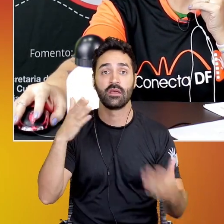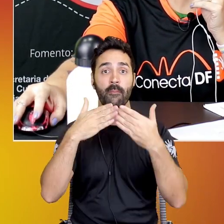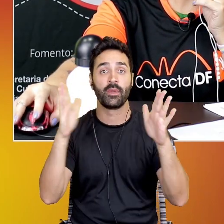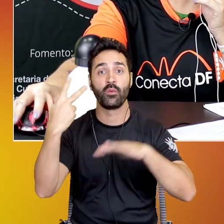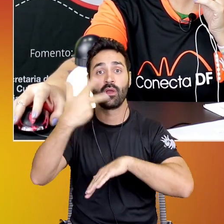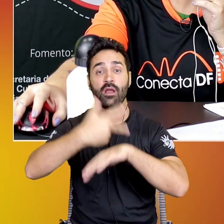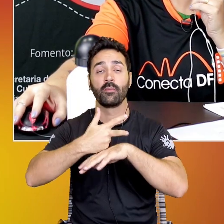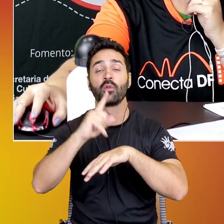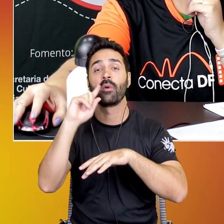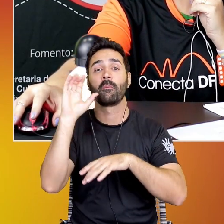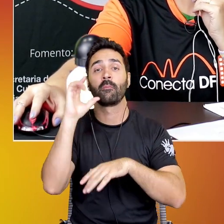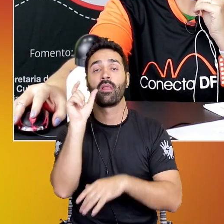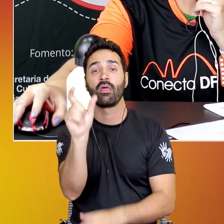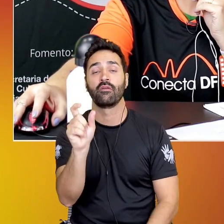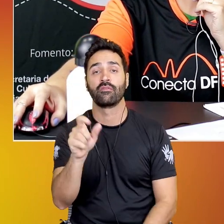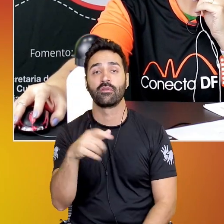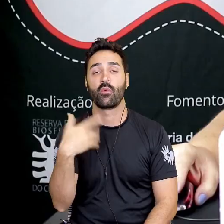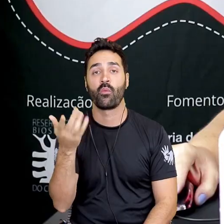uma palavra.